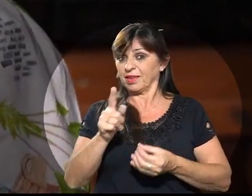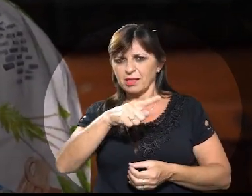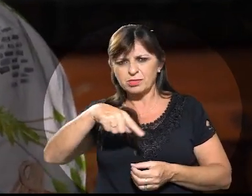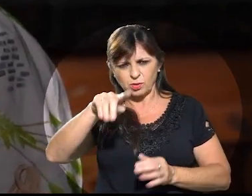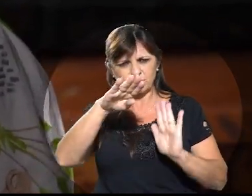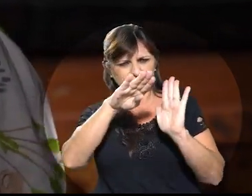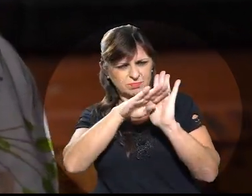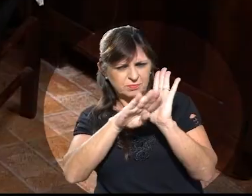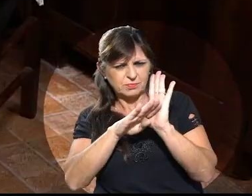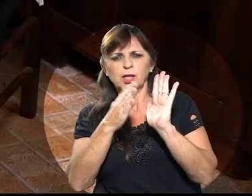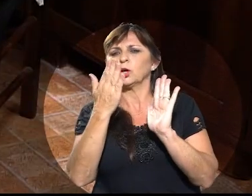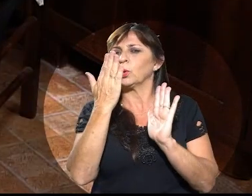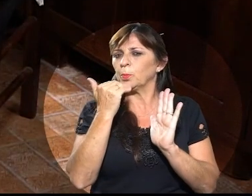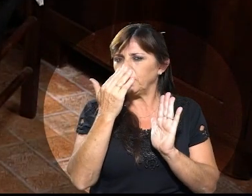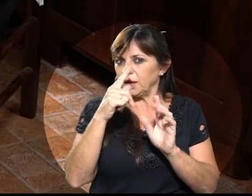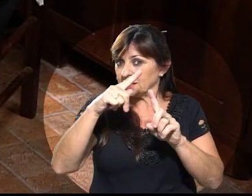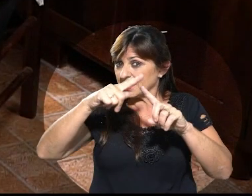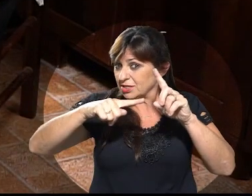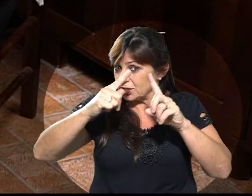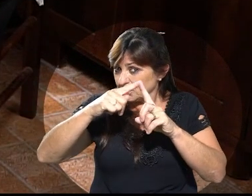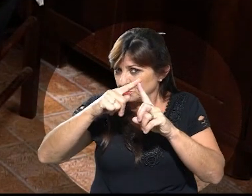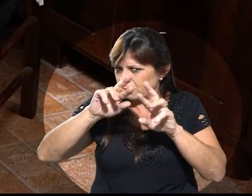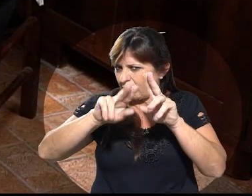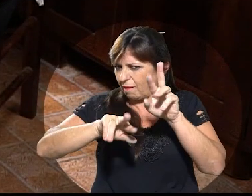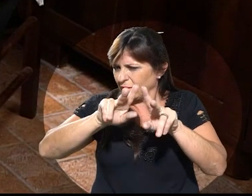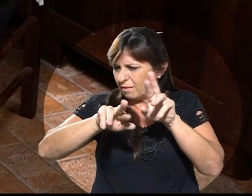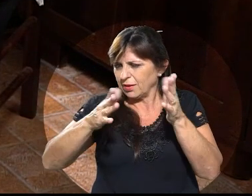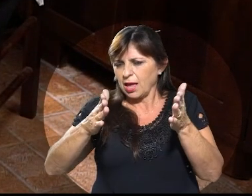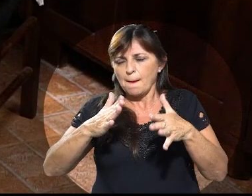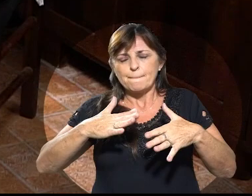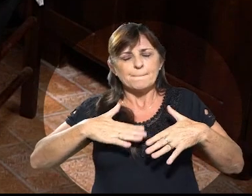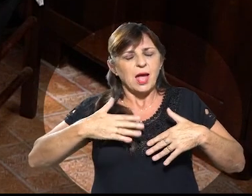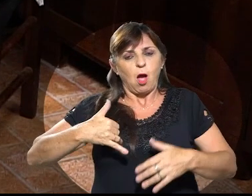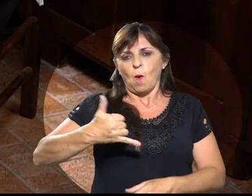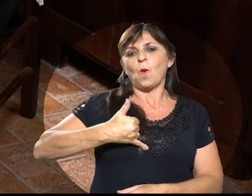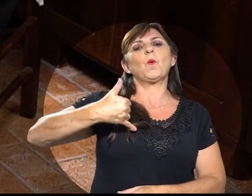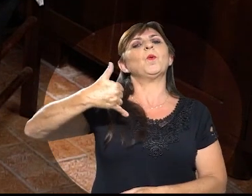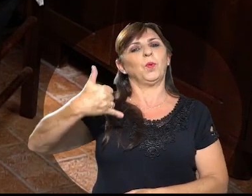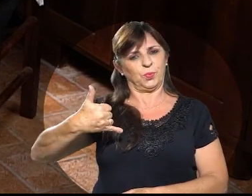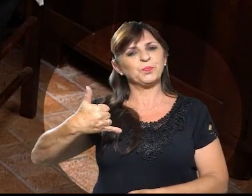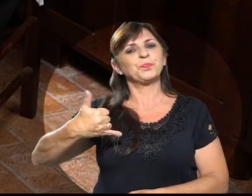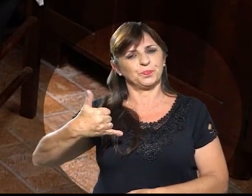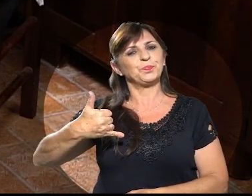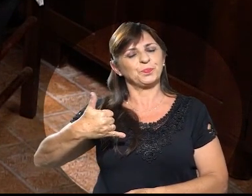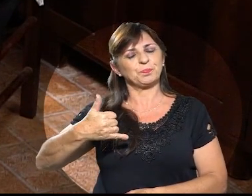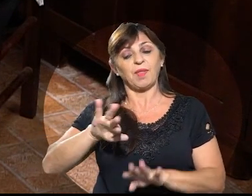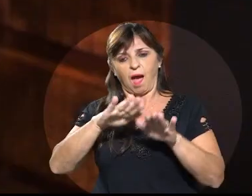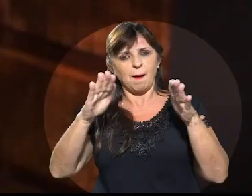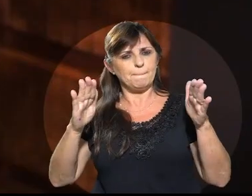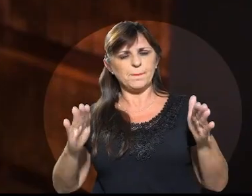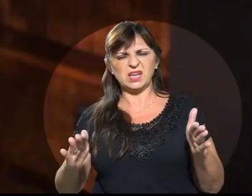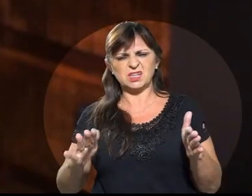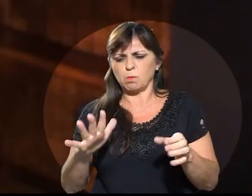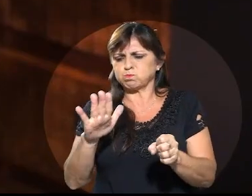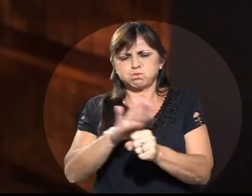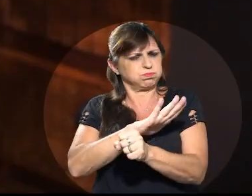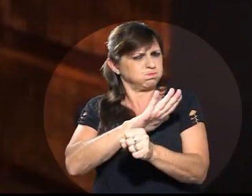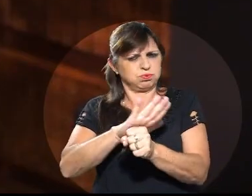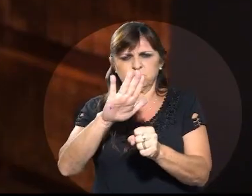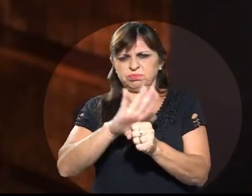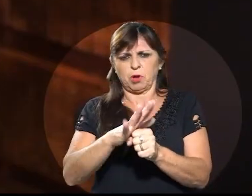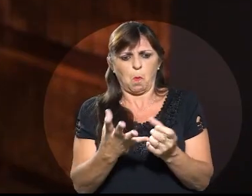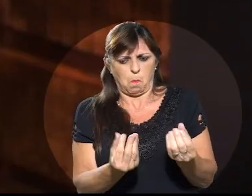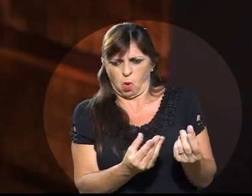o maior orgulho. Eles comem, eles têm a mesa é sempre farta. E para um árabe, a maior